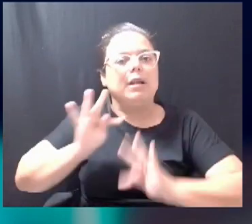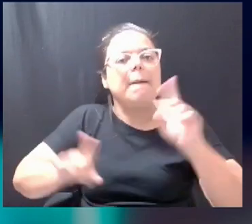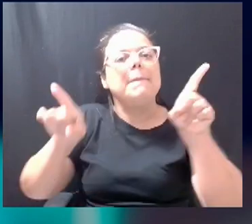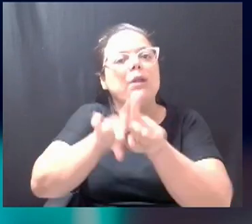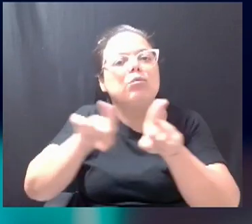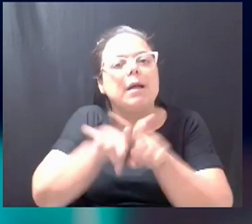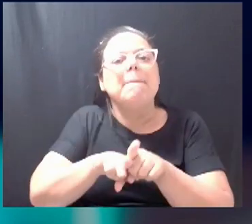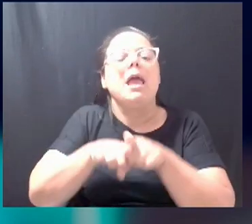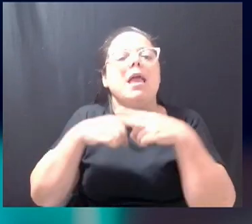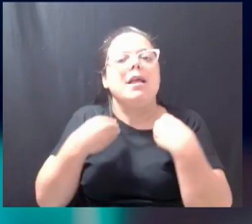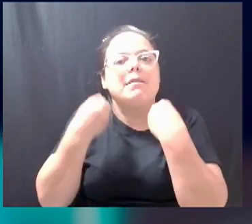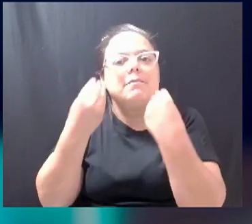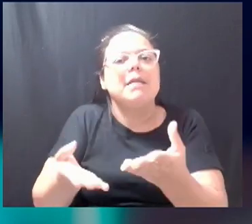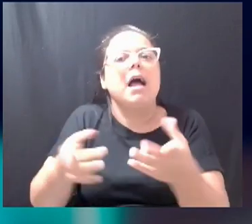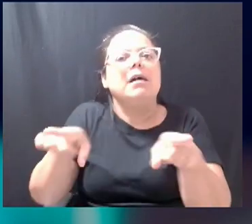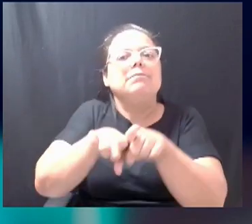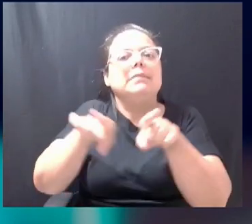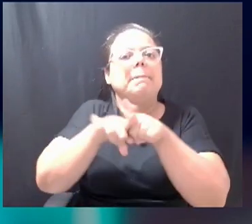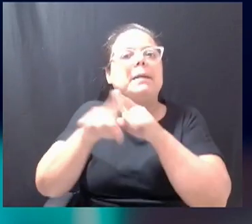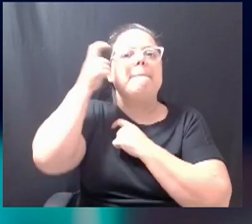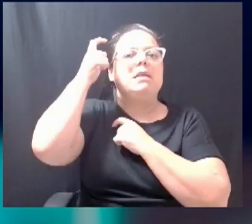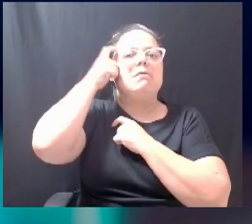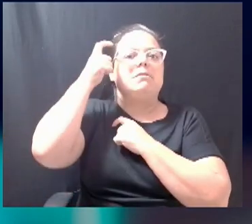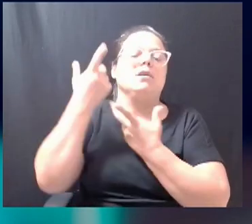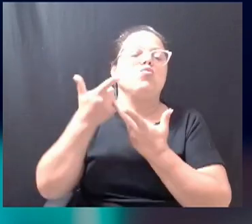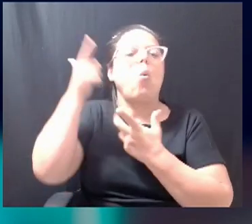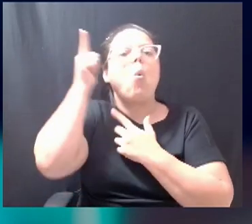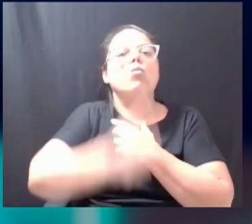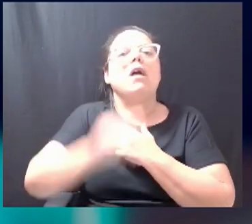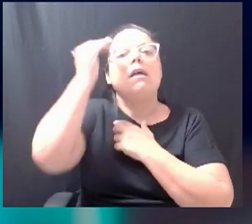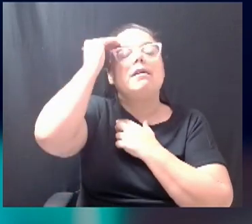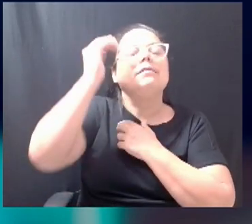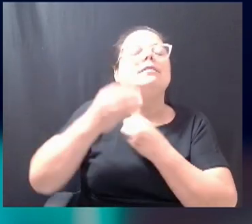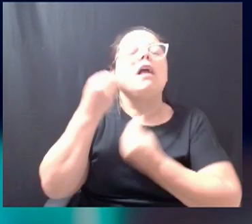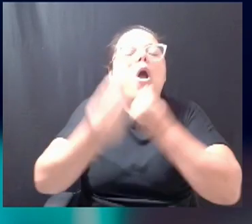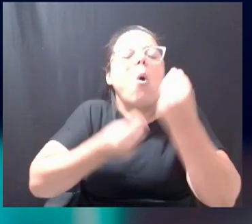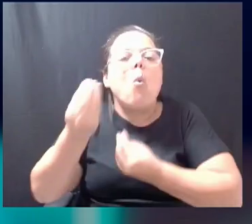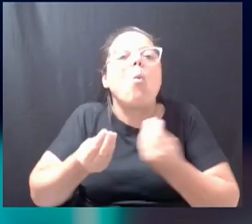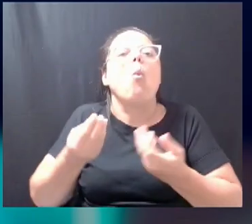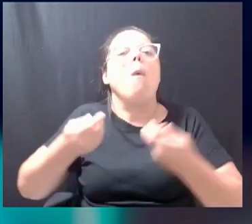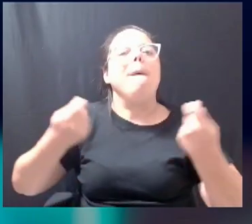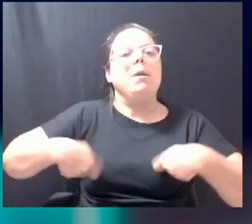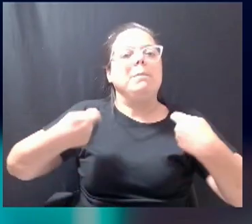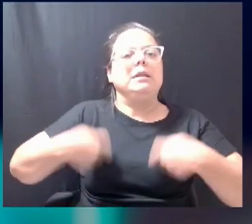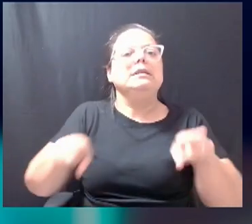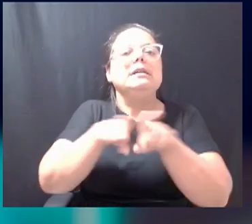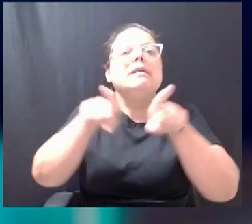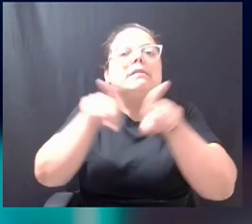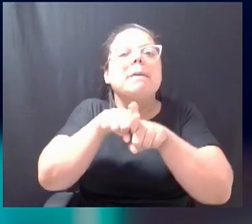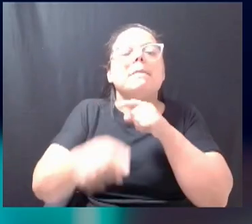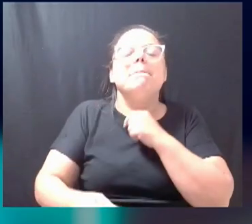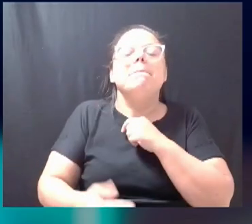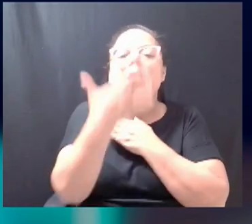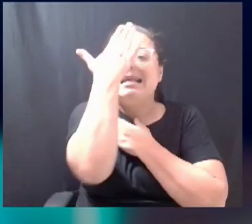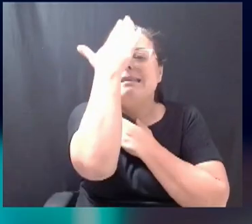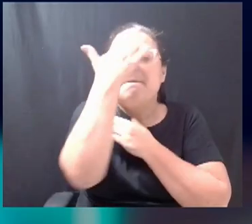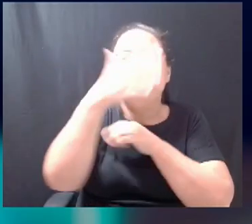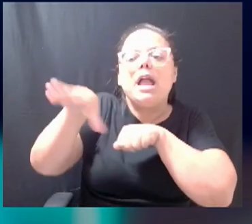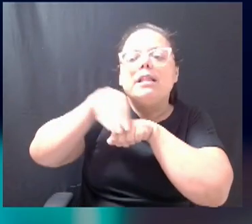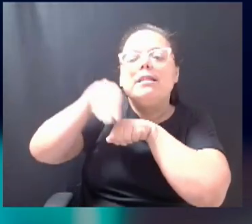pensando em lei, né? A gente já consegue entender o quanto isso é necessário, conhecer o impacto para quem gagueja.